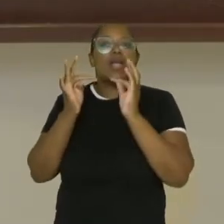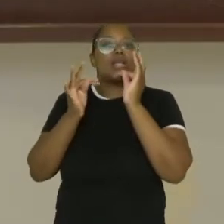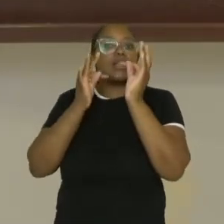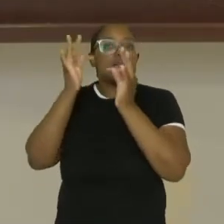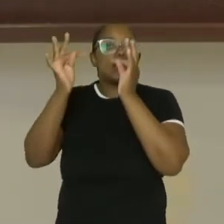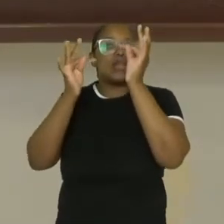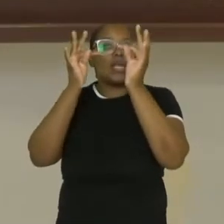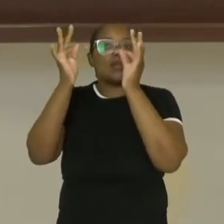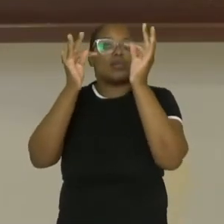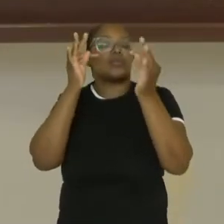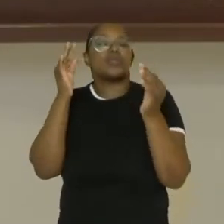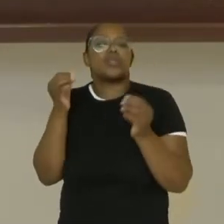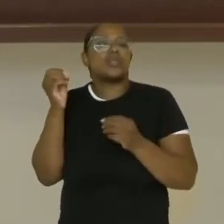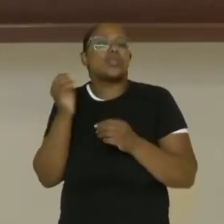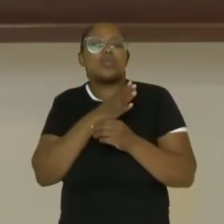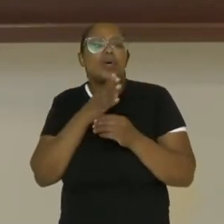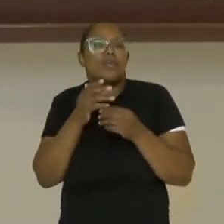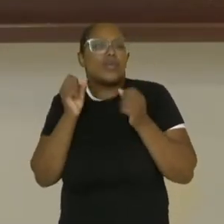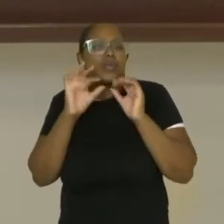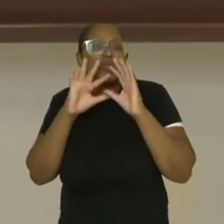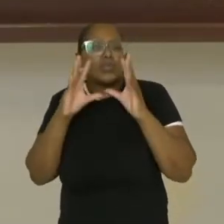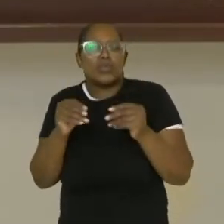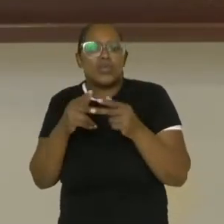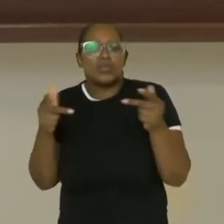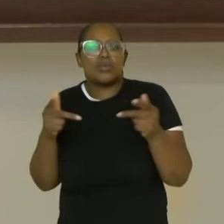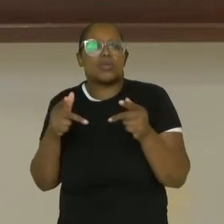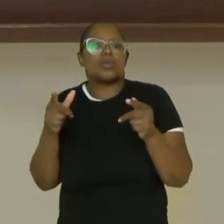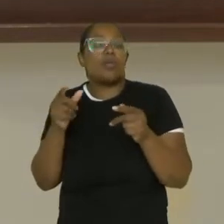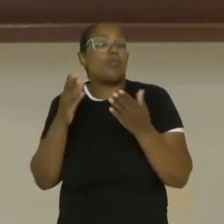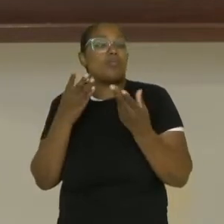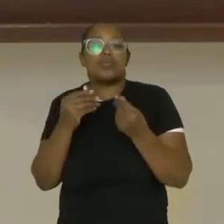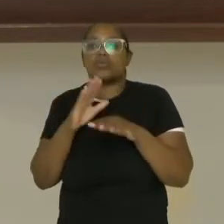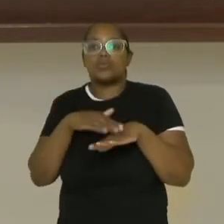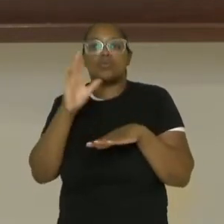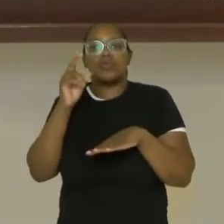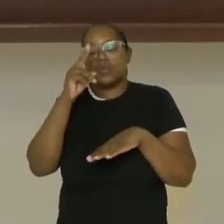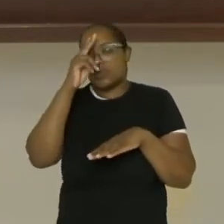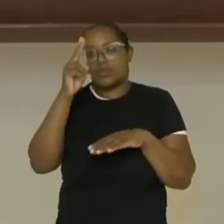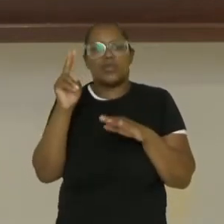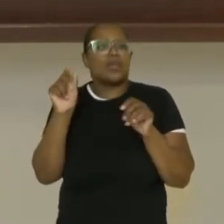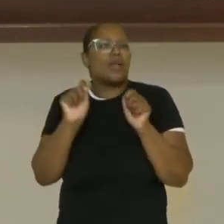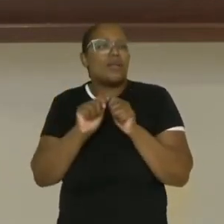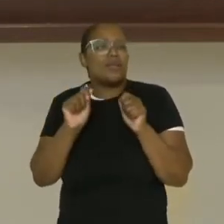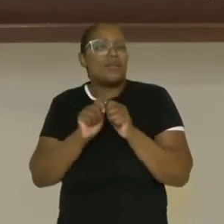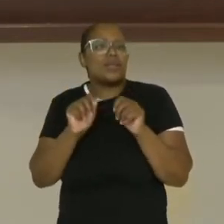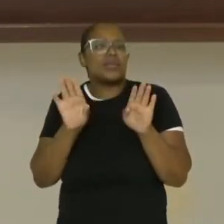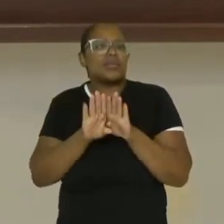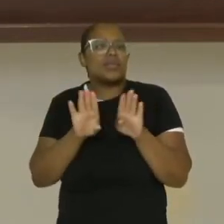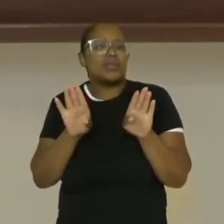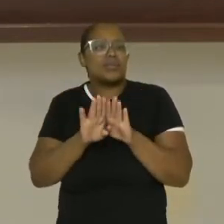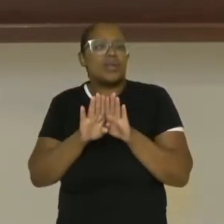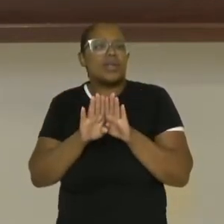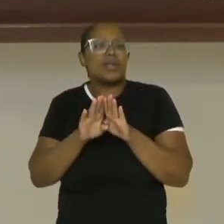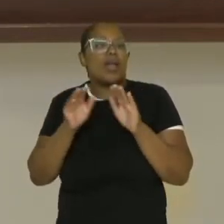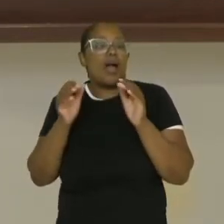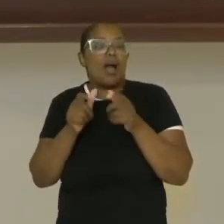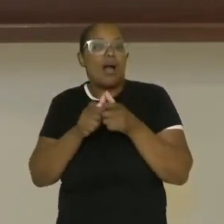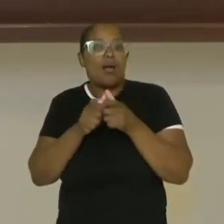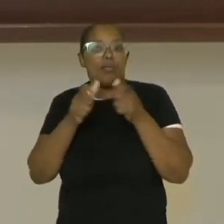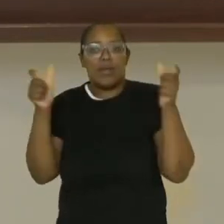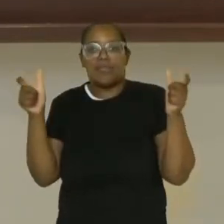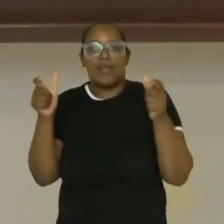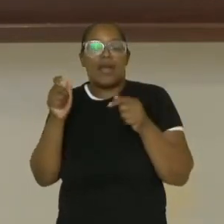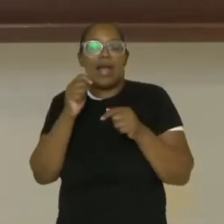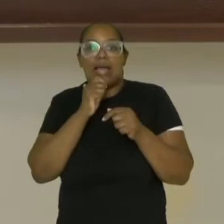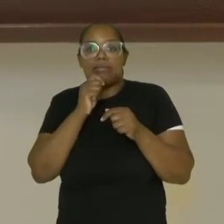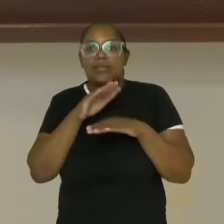novo status de organização muito mais forte e fez dela a possibilidade de ampliar ainda mais,